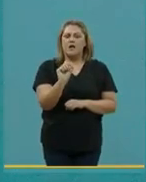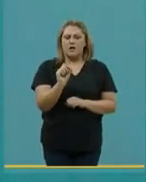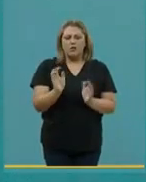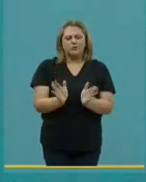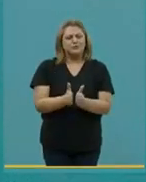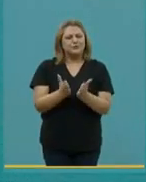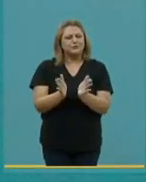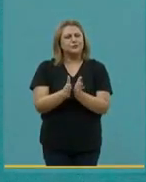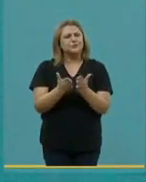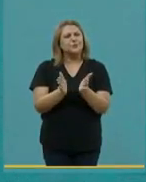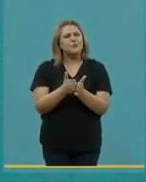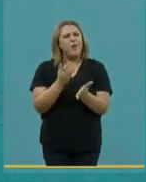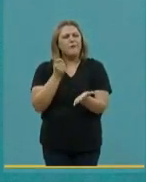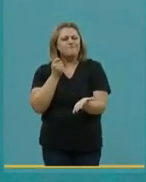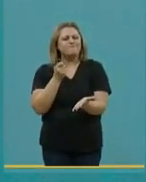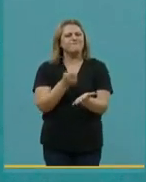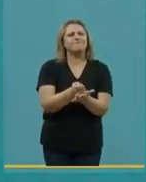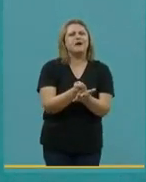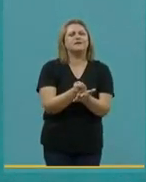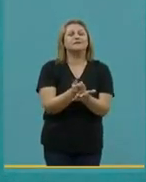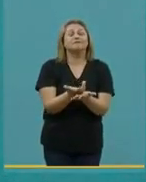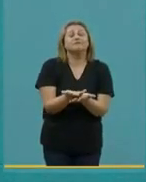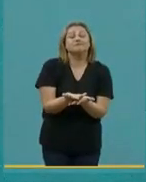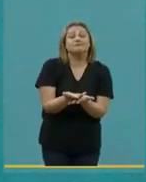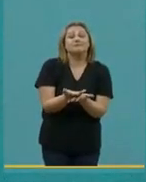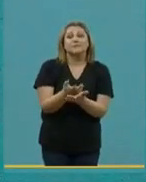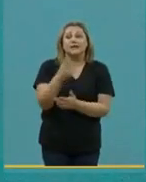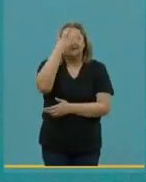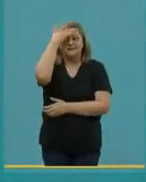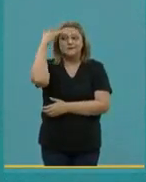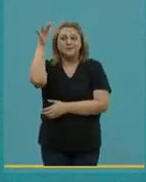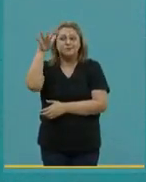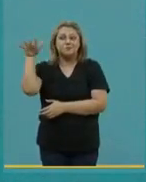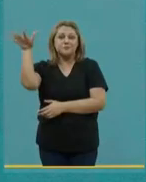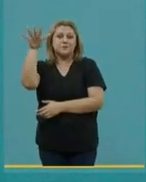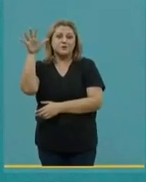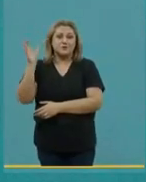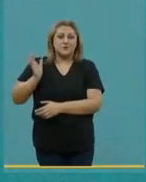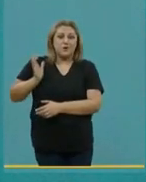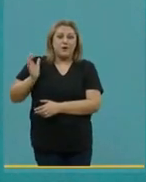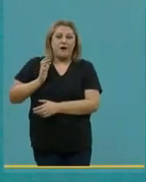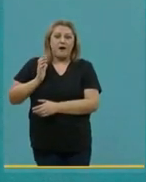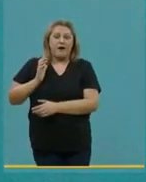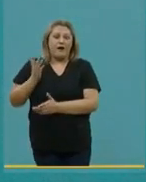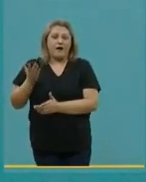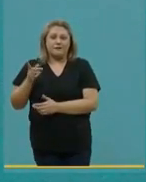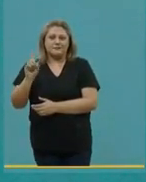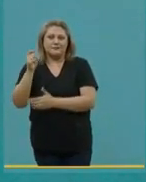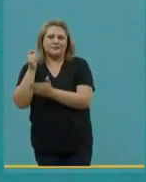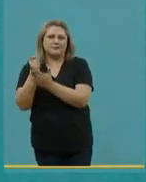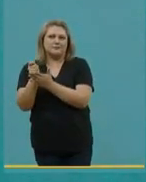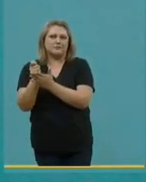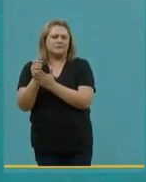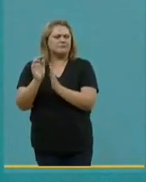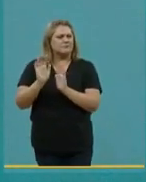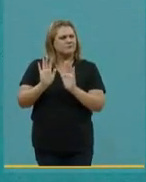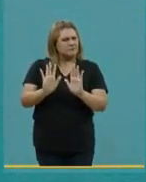e beneficia os detentores do capital financeiro a pergunta